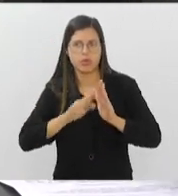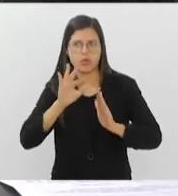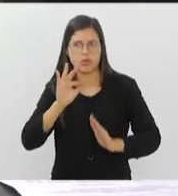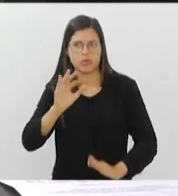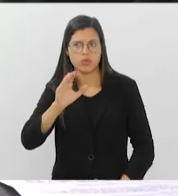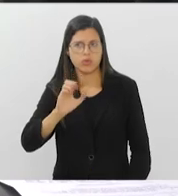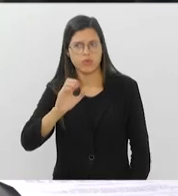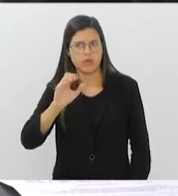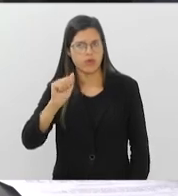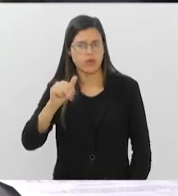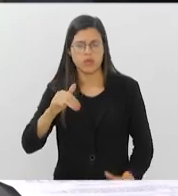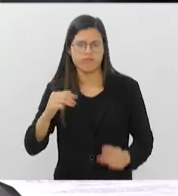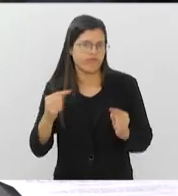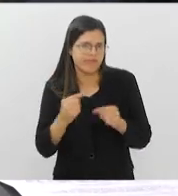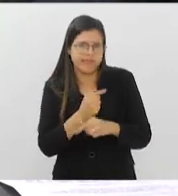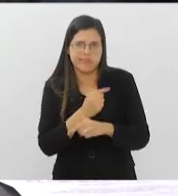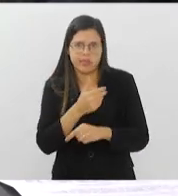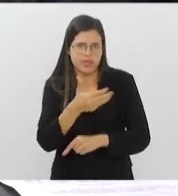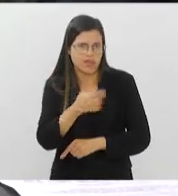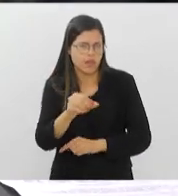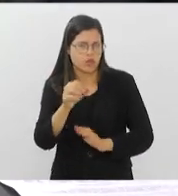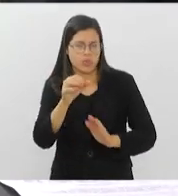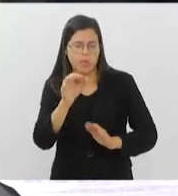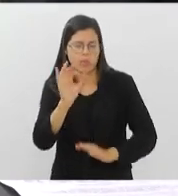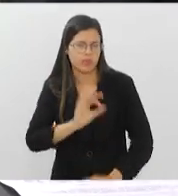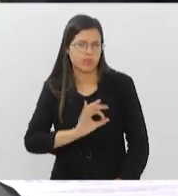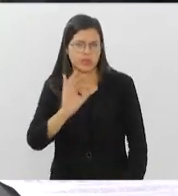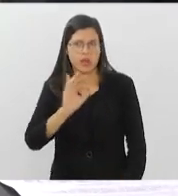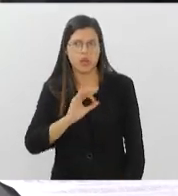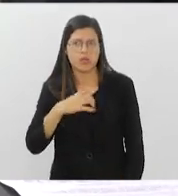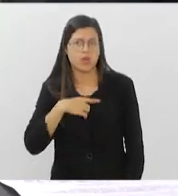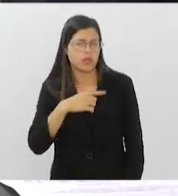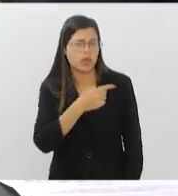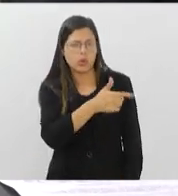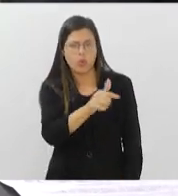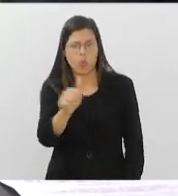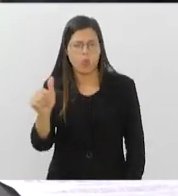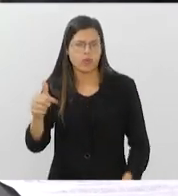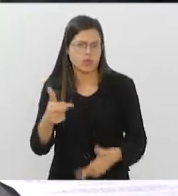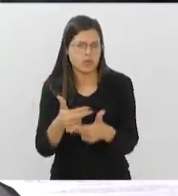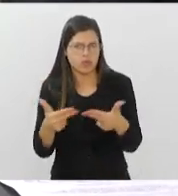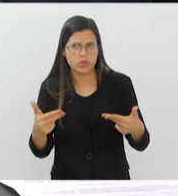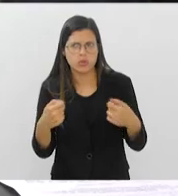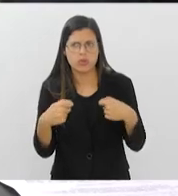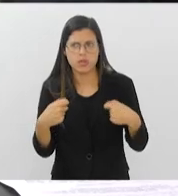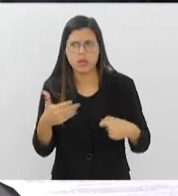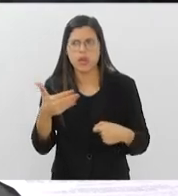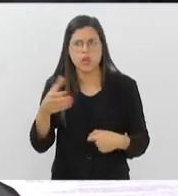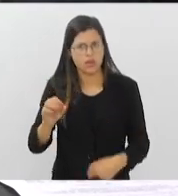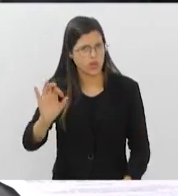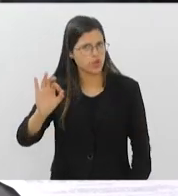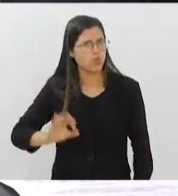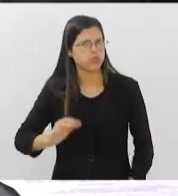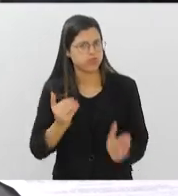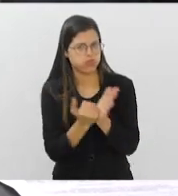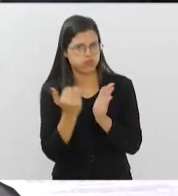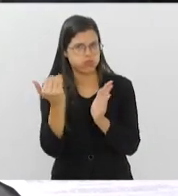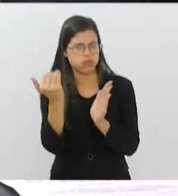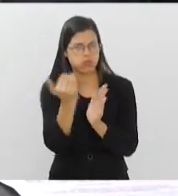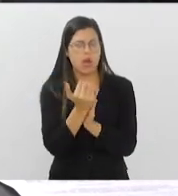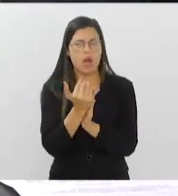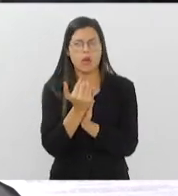esse 10%. Tem tantas outras coisas necessárias. 10% é um percentual muito alto. A gente está falando